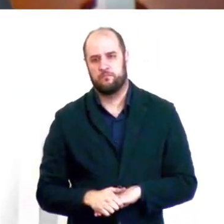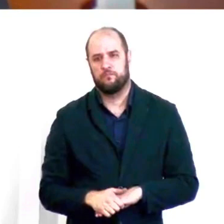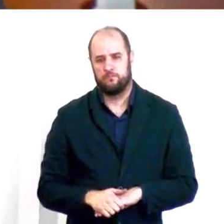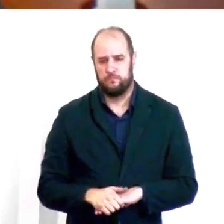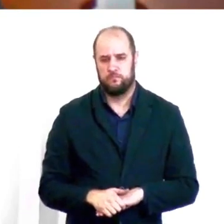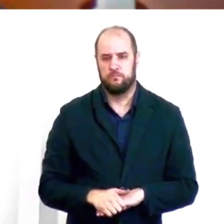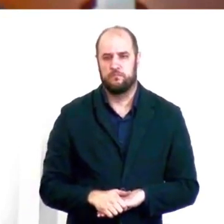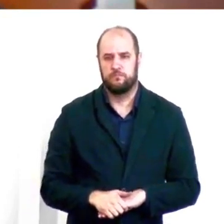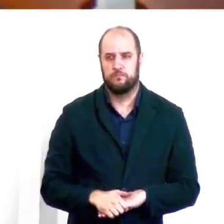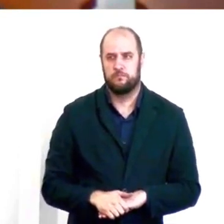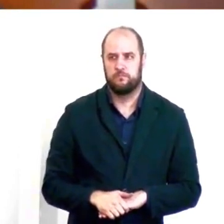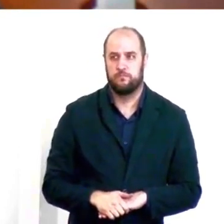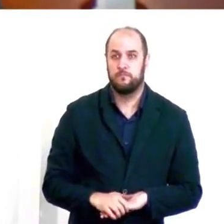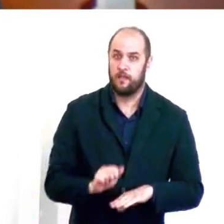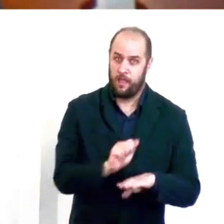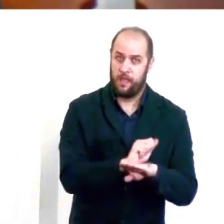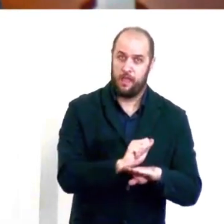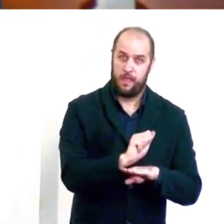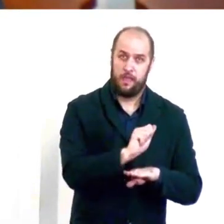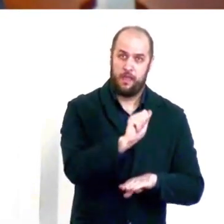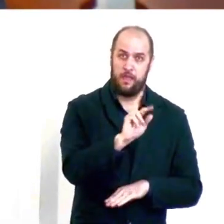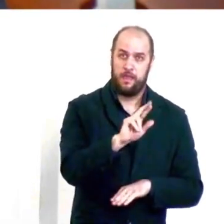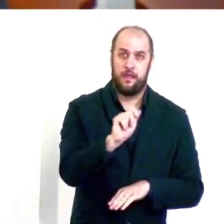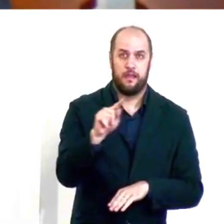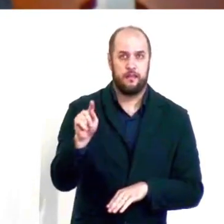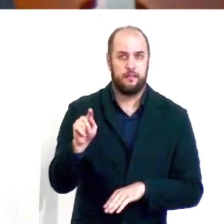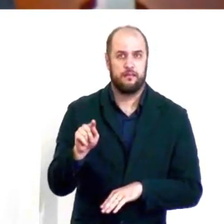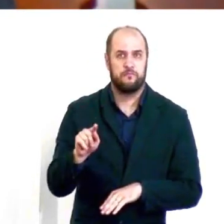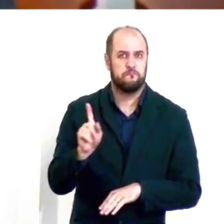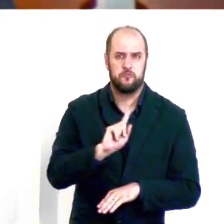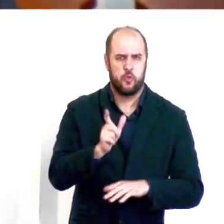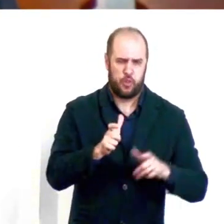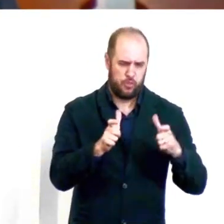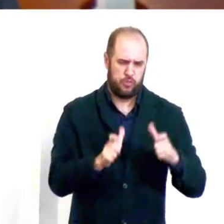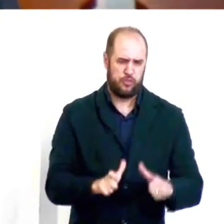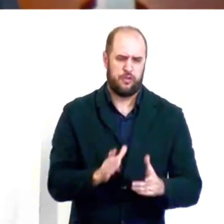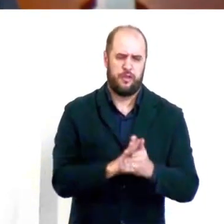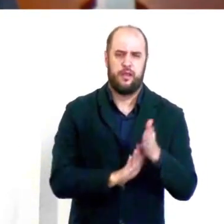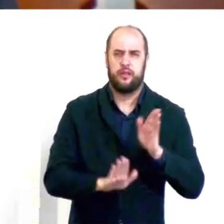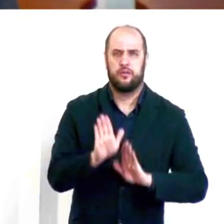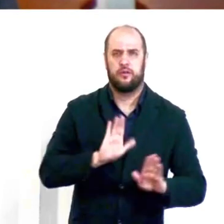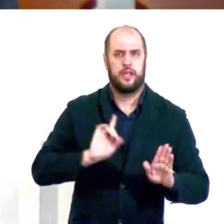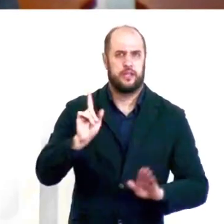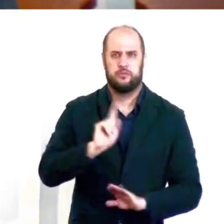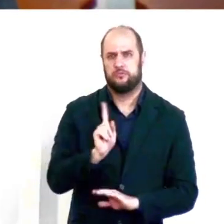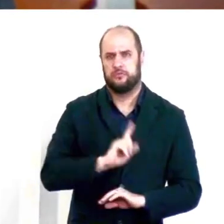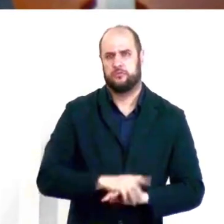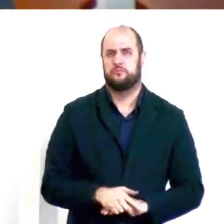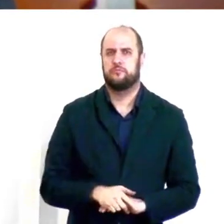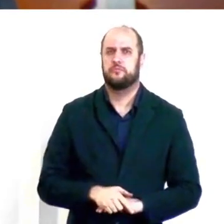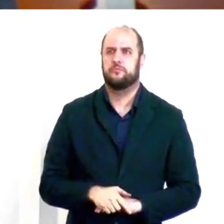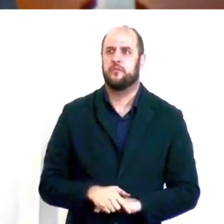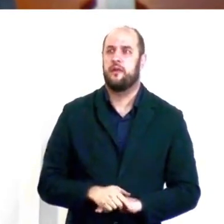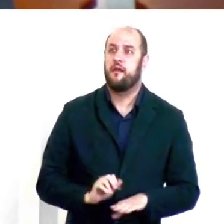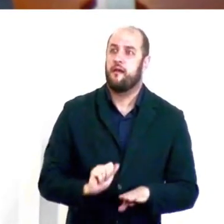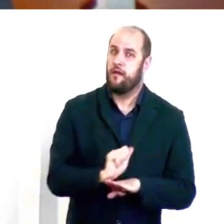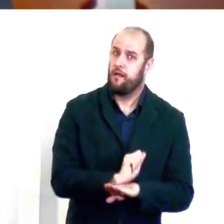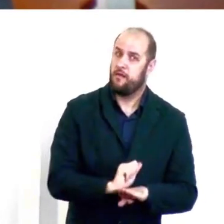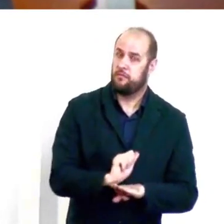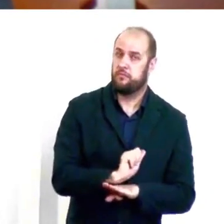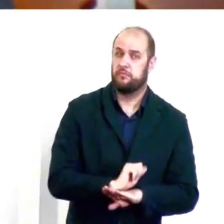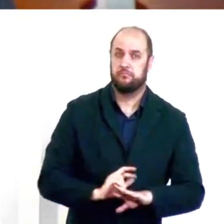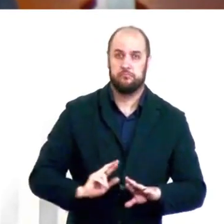Arã. Mas Arã não é um local de adoração a Deus. Assim como Ur dos